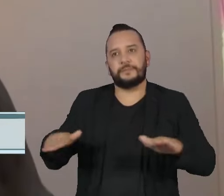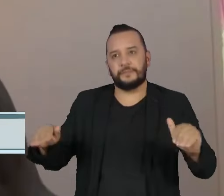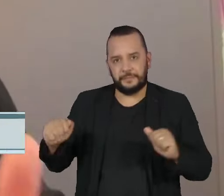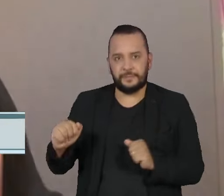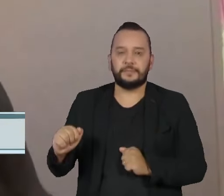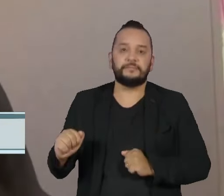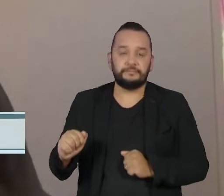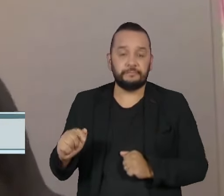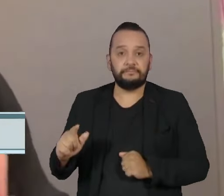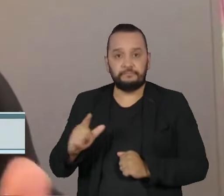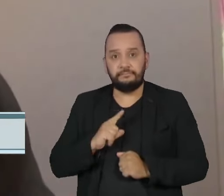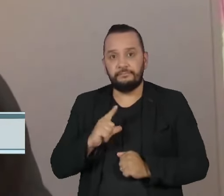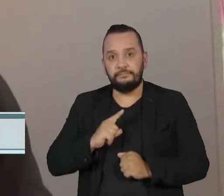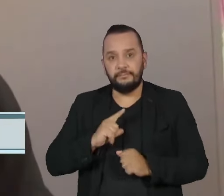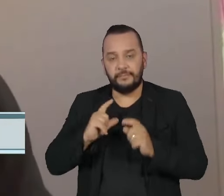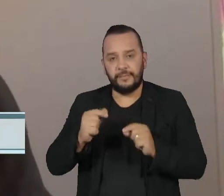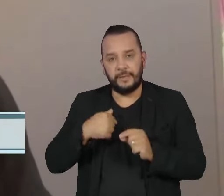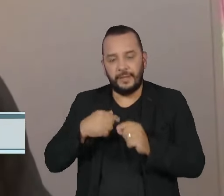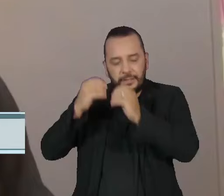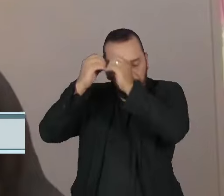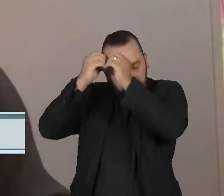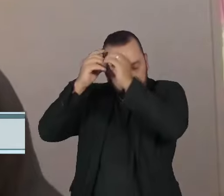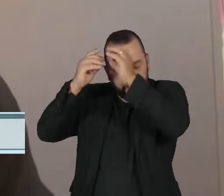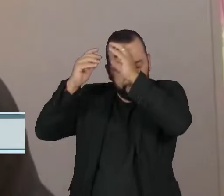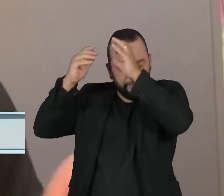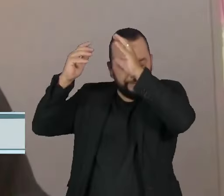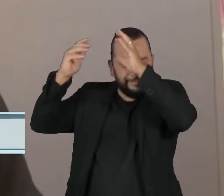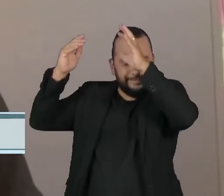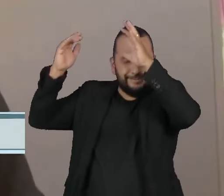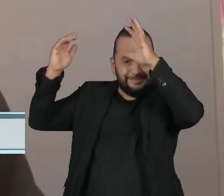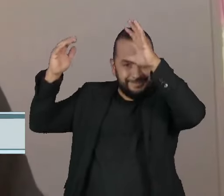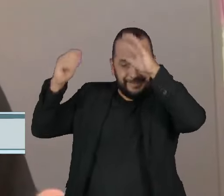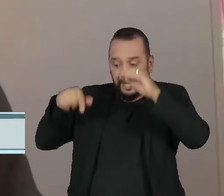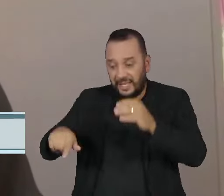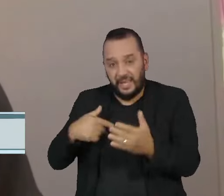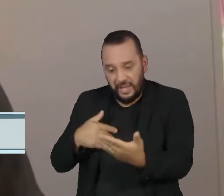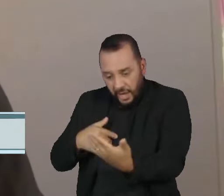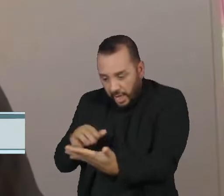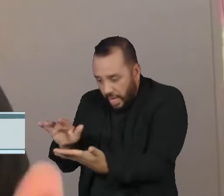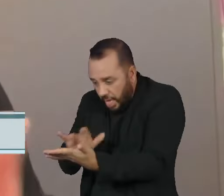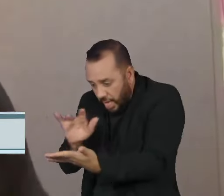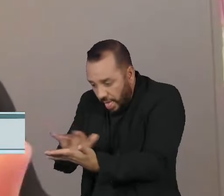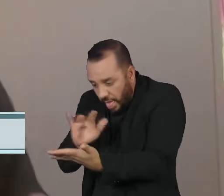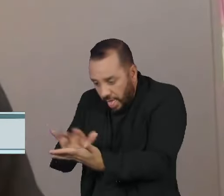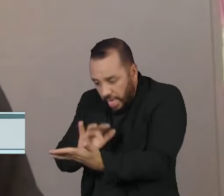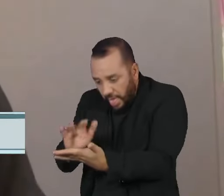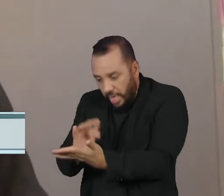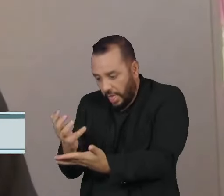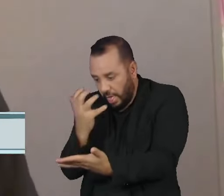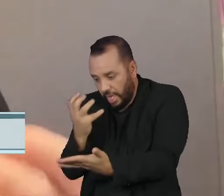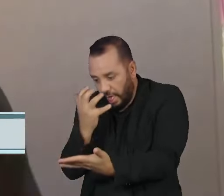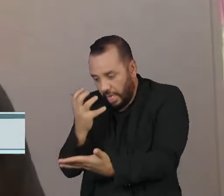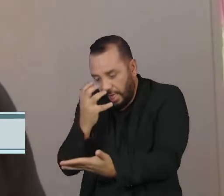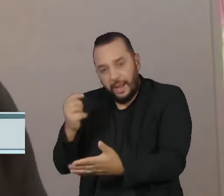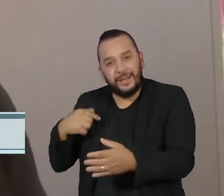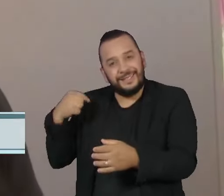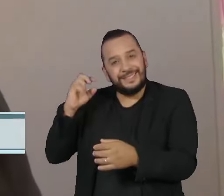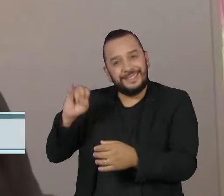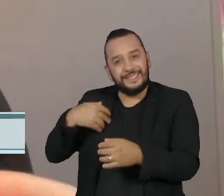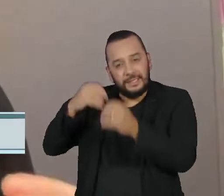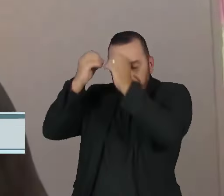luz vem de dentro para fora a tela vem de fora para dentro e quando a luz sai de dentro para fora é mais